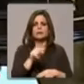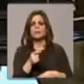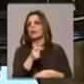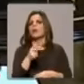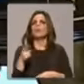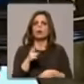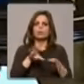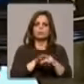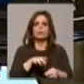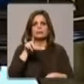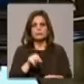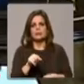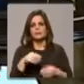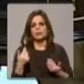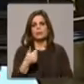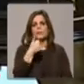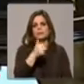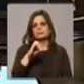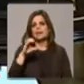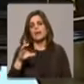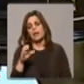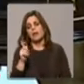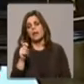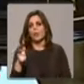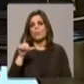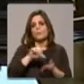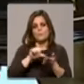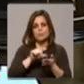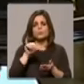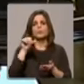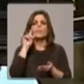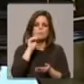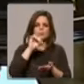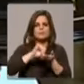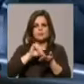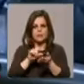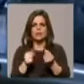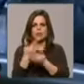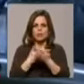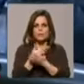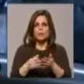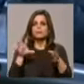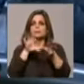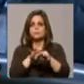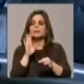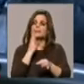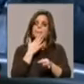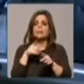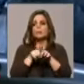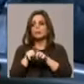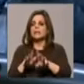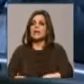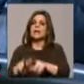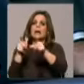con tener por fin un Banco Central Europeo comprometido con las políticas de crecimiento. O que é certo é que a